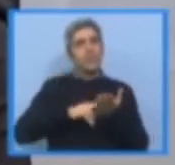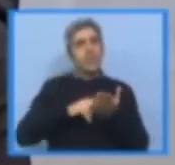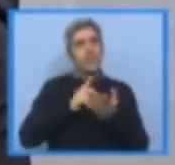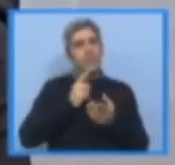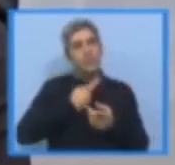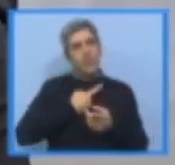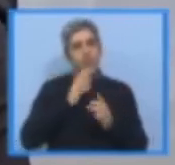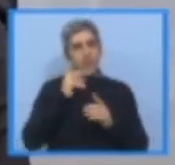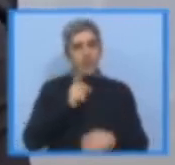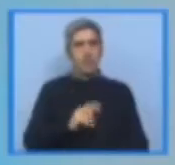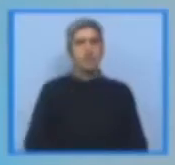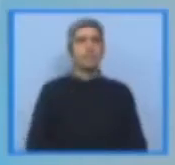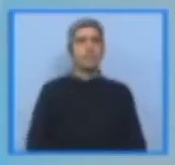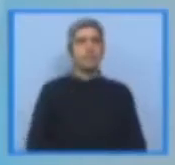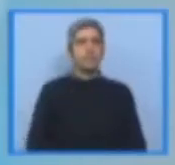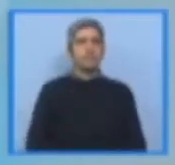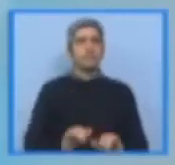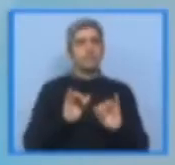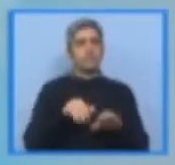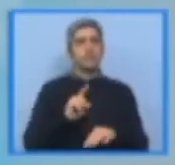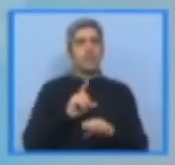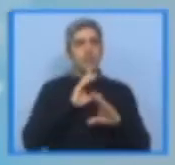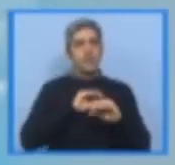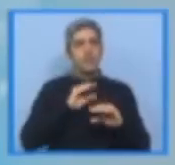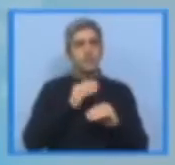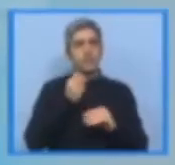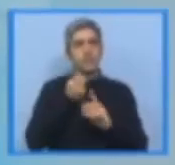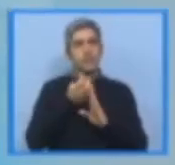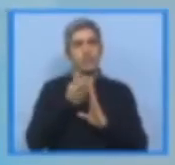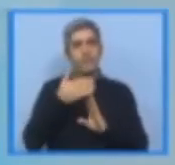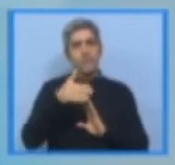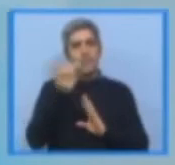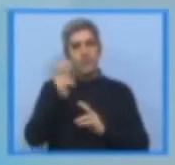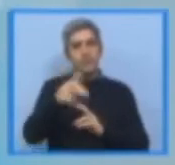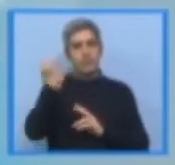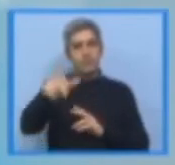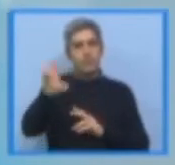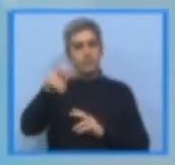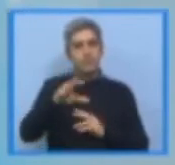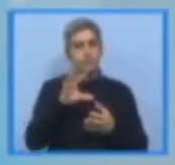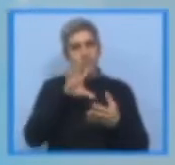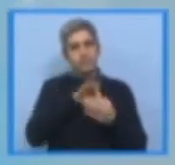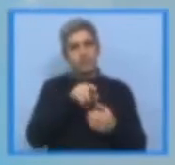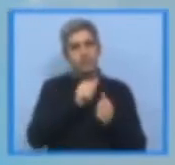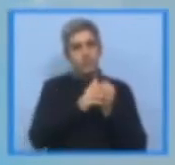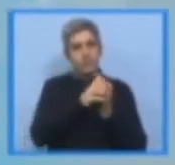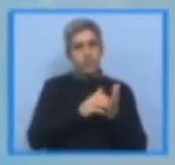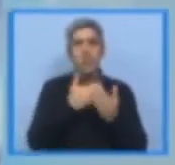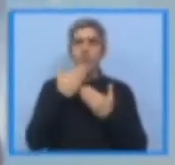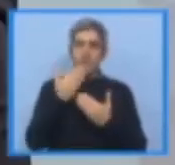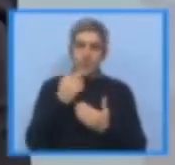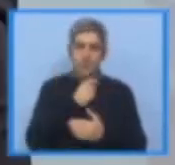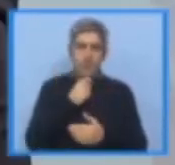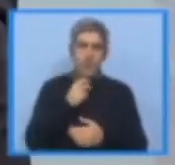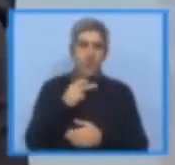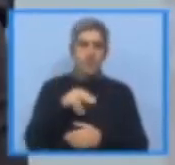isso que nós queremos que aconteça. E terminamos esta nossa conversa. Muitas outras, por certo, vão surgir a propósito deste documento. Obrigado, Padre Américo,